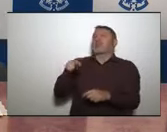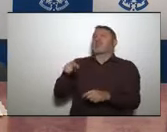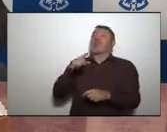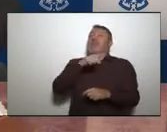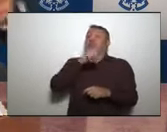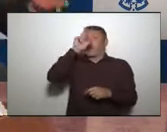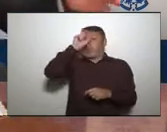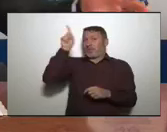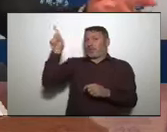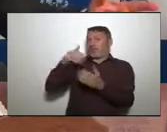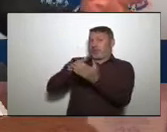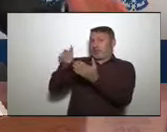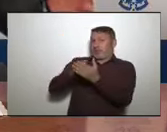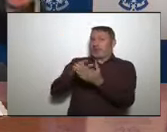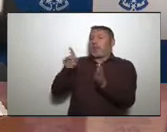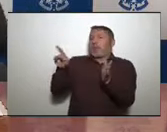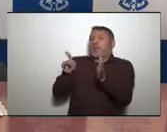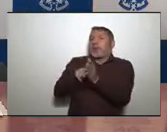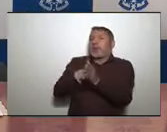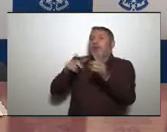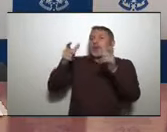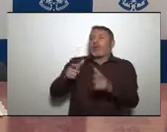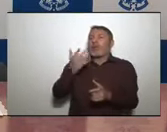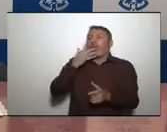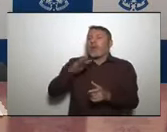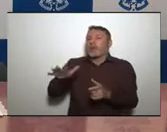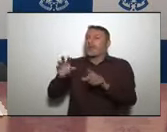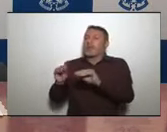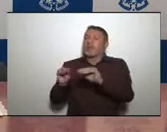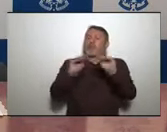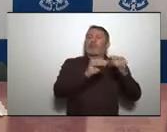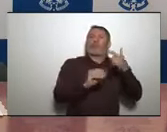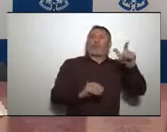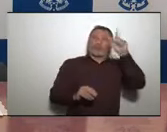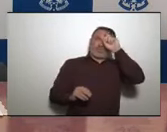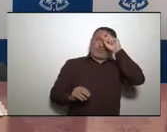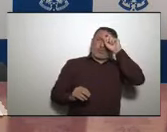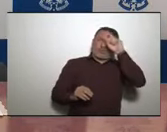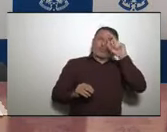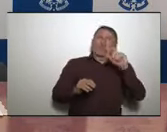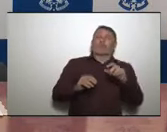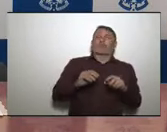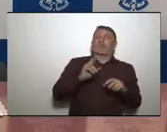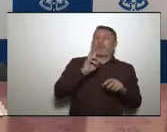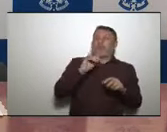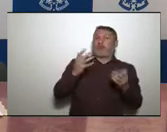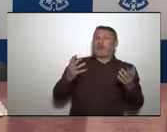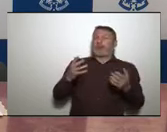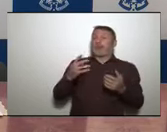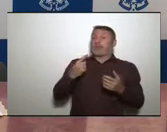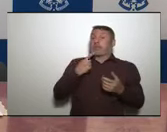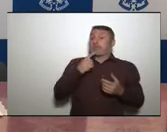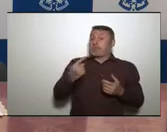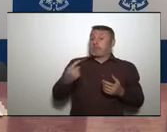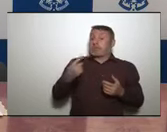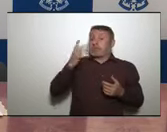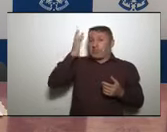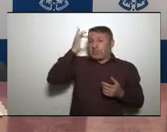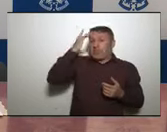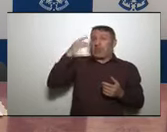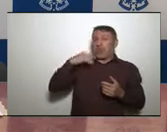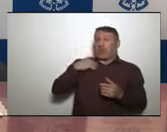Silvio Avidos para o Hospital São José. Eu devo ir lá essa semana, inclusive, para poder fazer uma